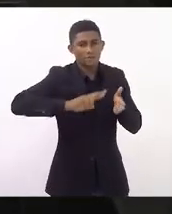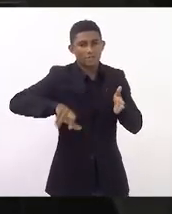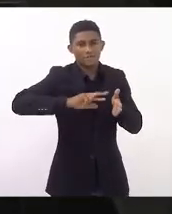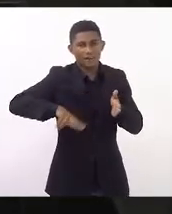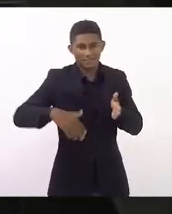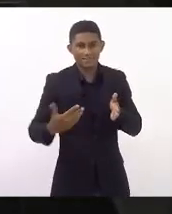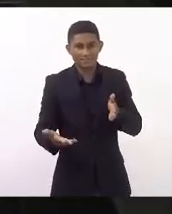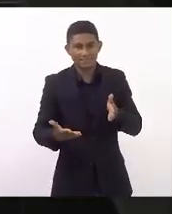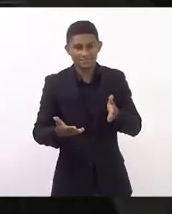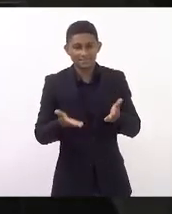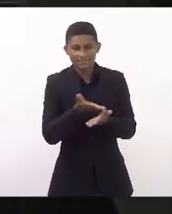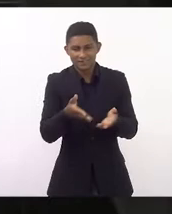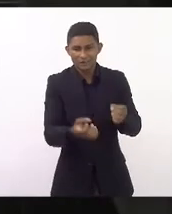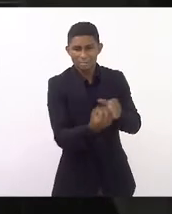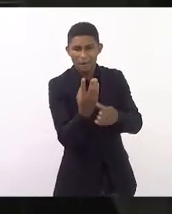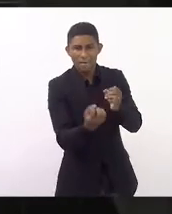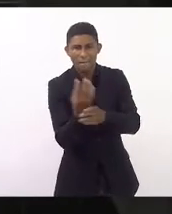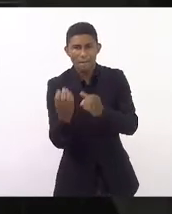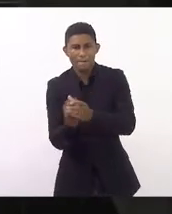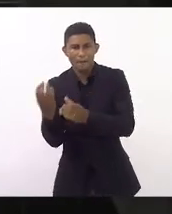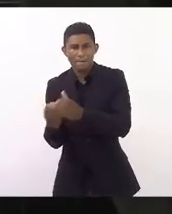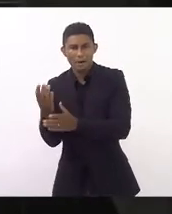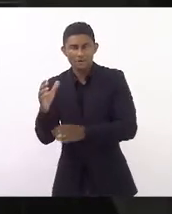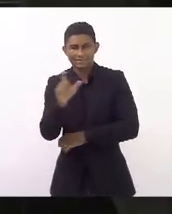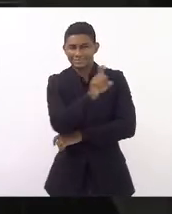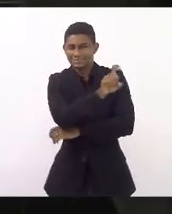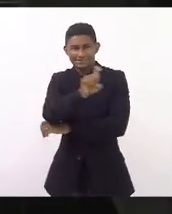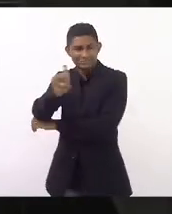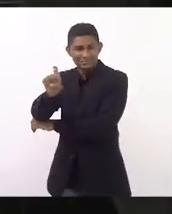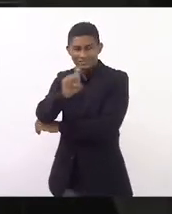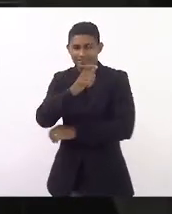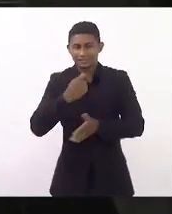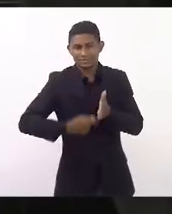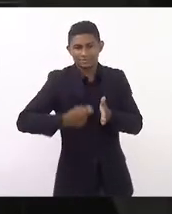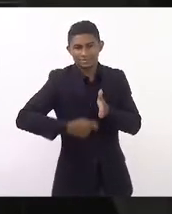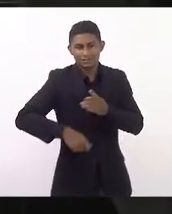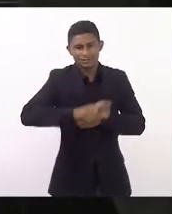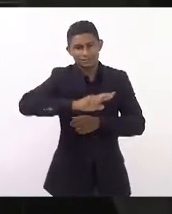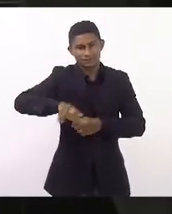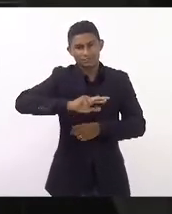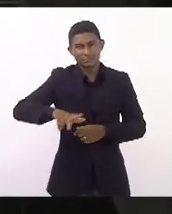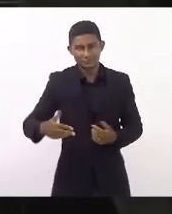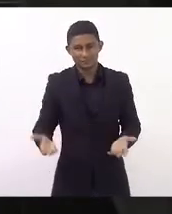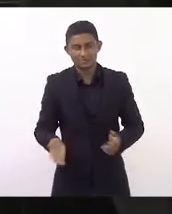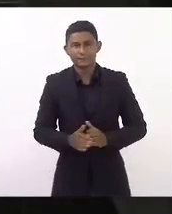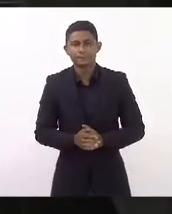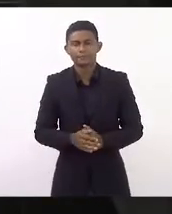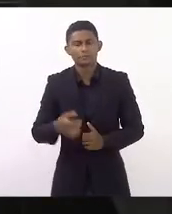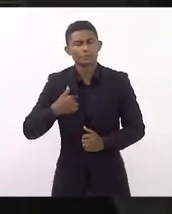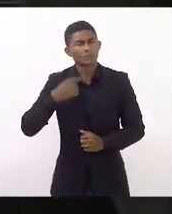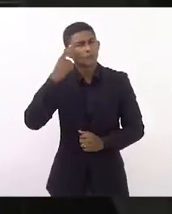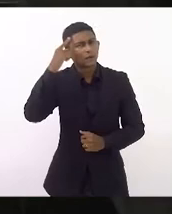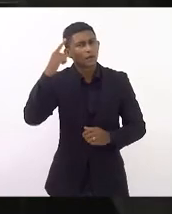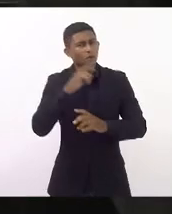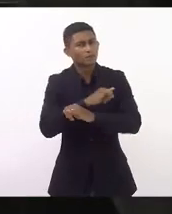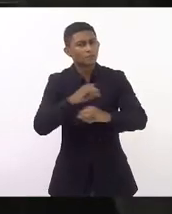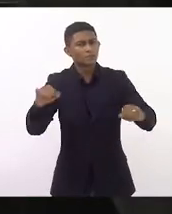produtiva desse setor. Lembro, em primeiro lugar, das